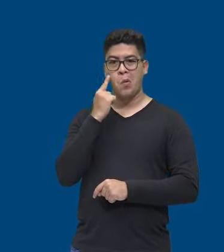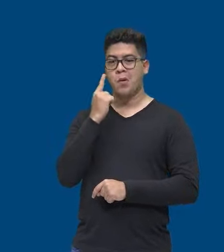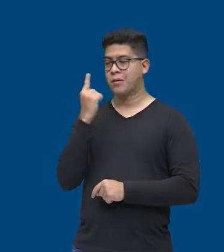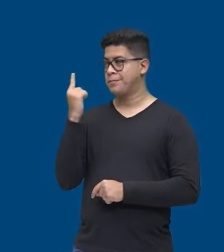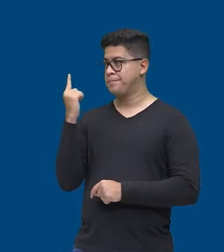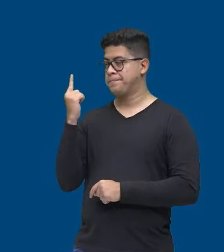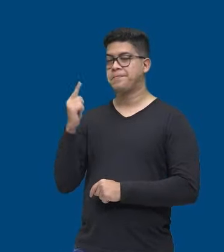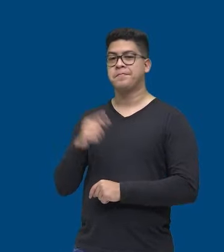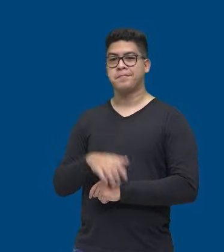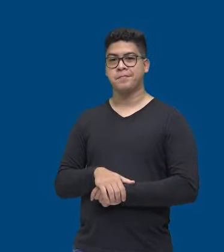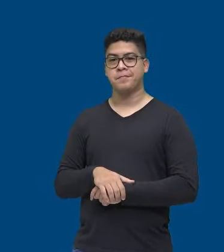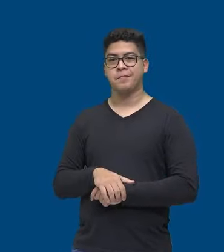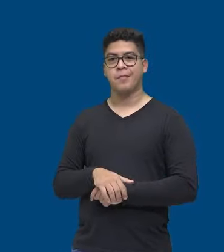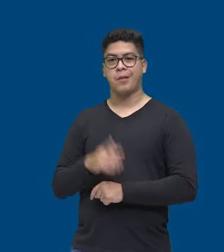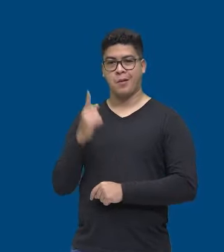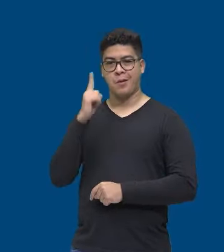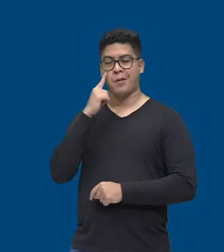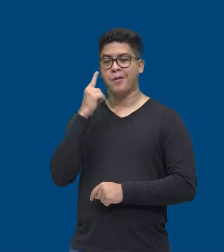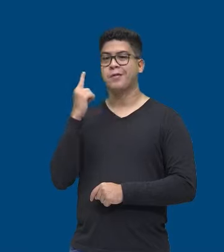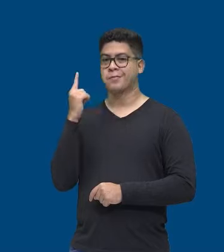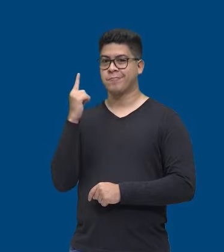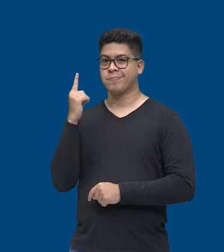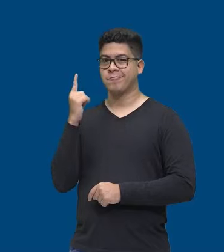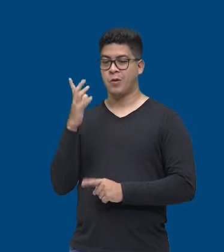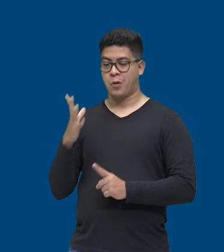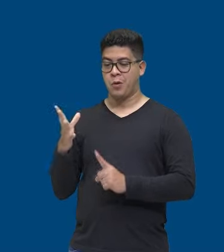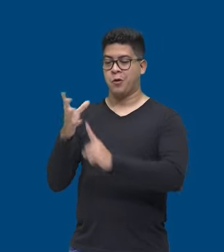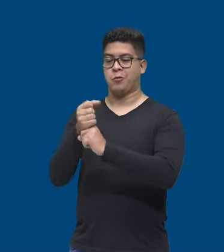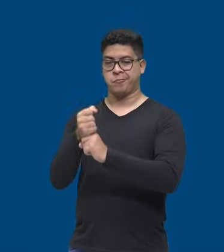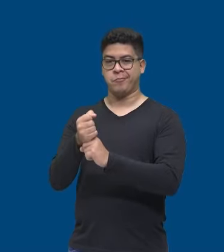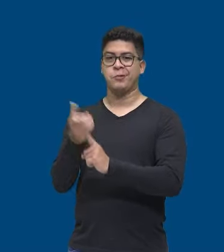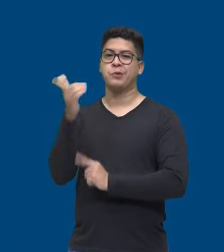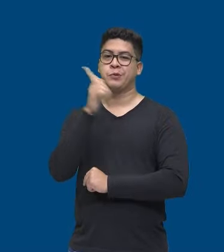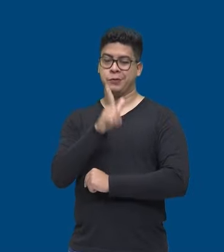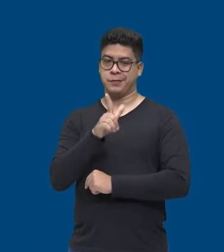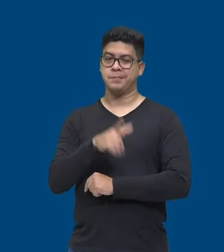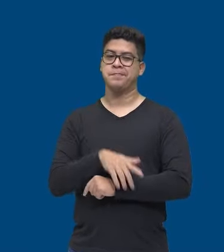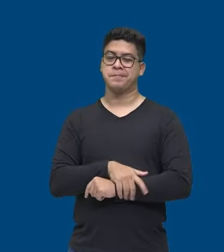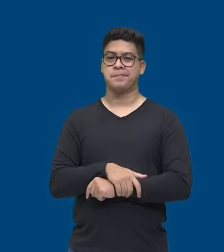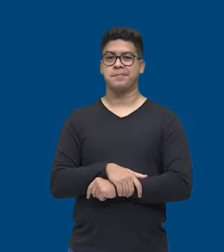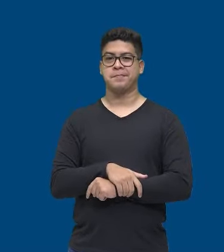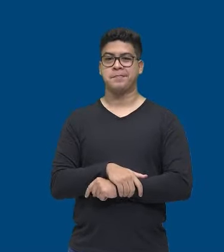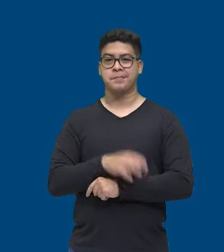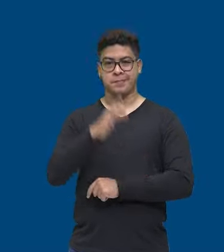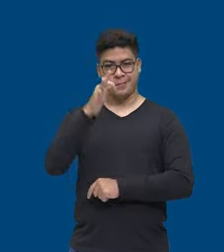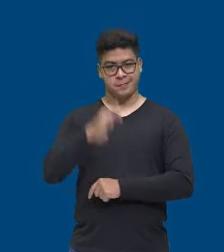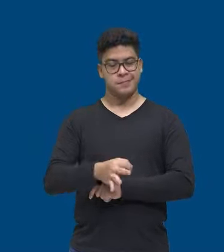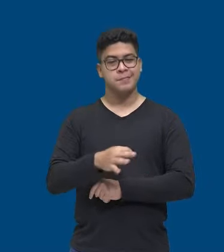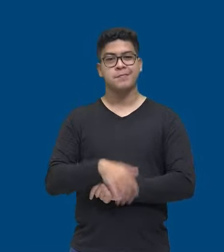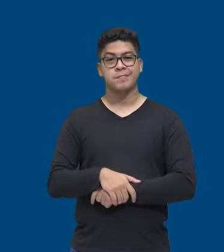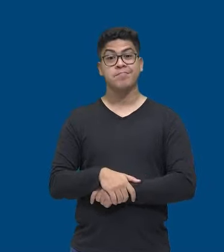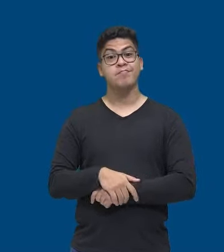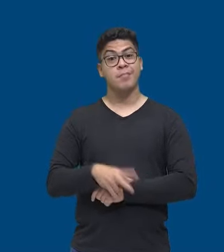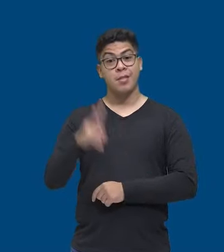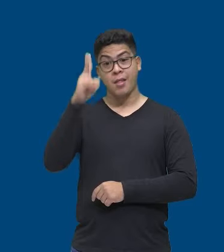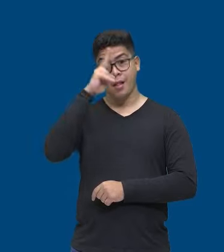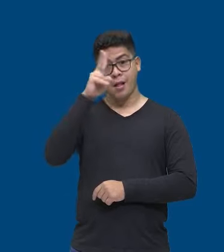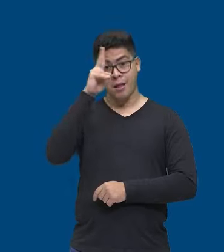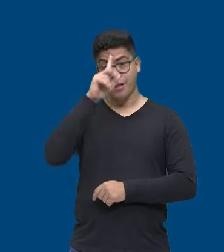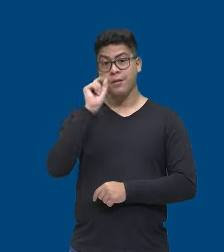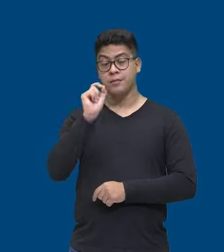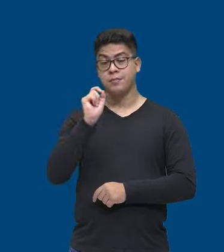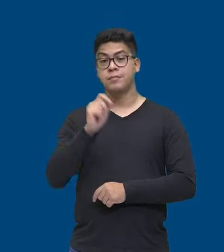capturá-lo, tá bom? Olha só aqui, ó, ia tomar ele para mim, certo? Muito bem, então lembrem-se, mais uma